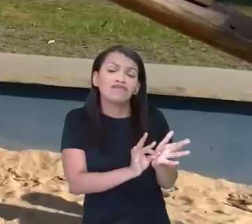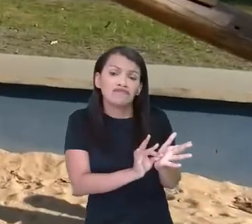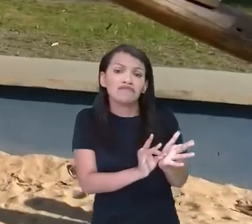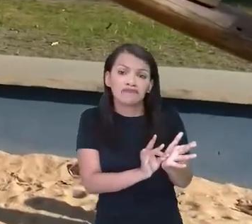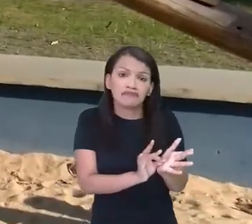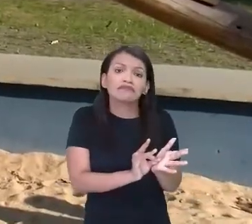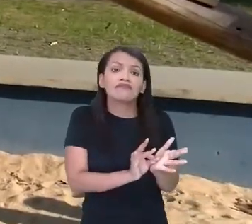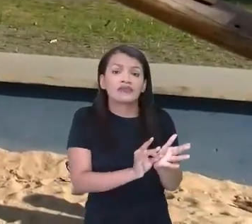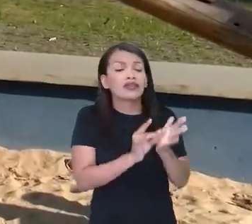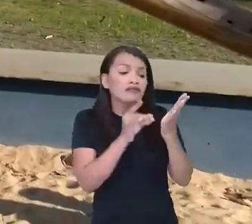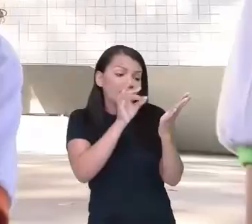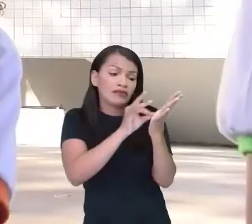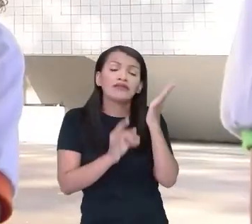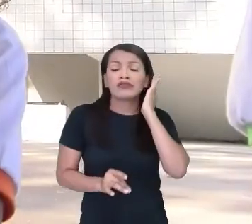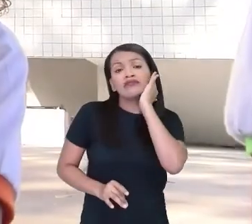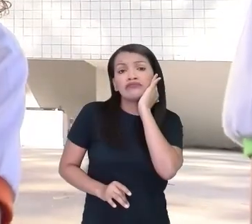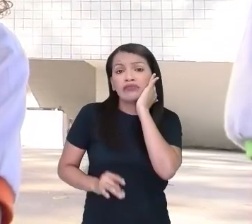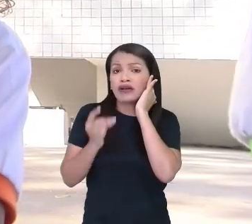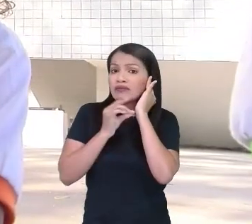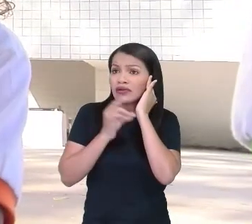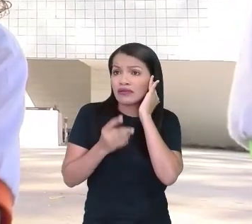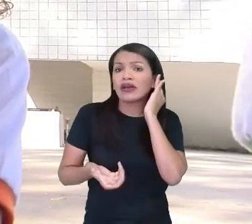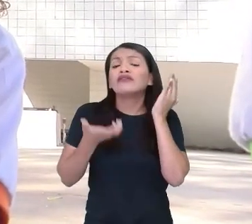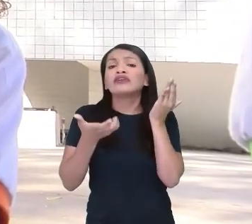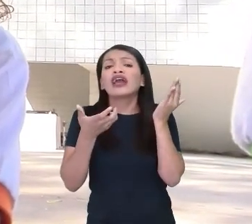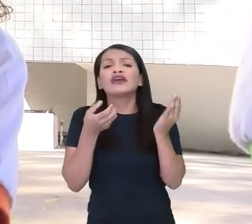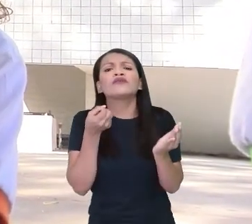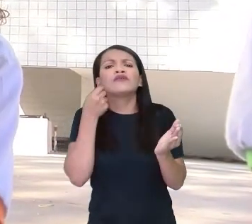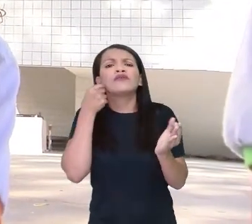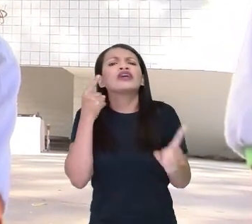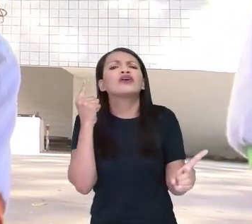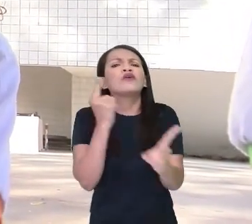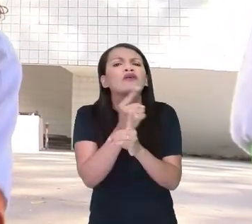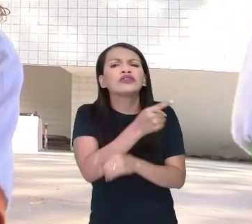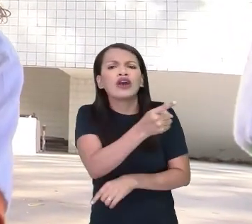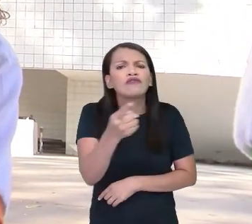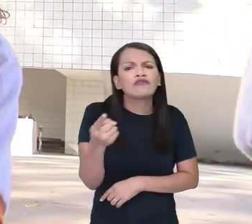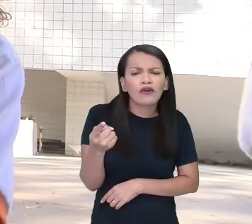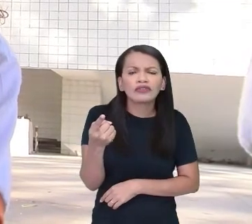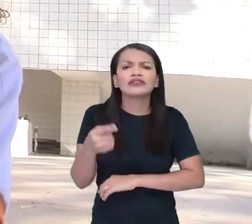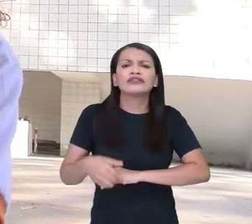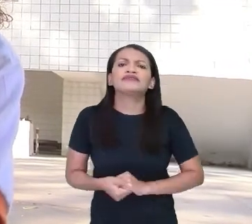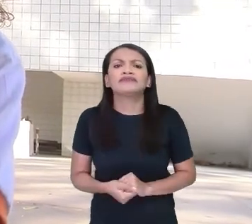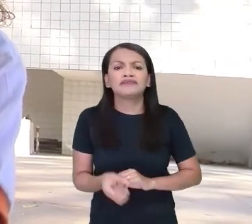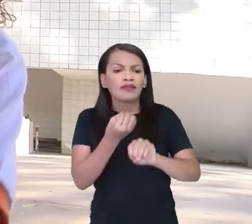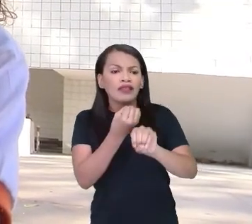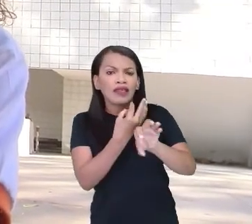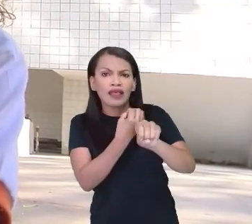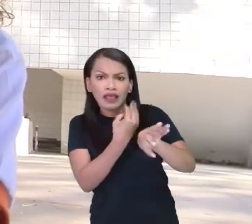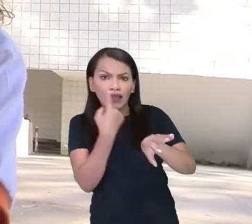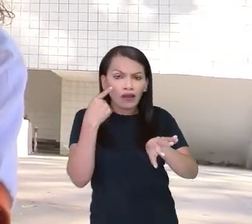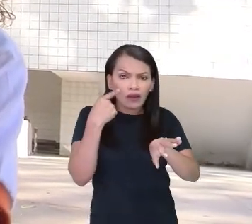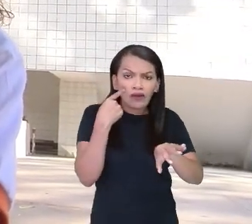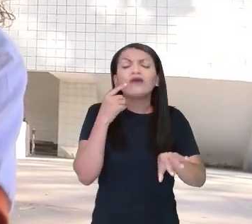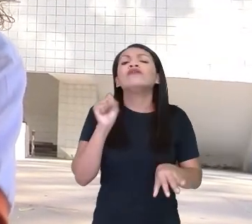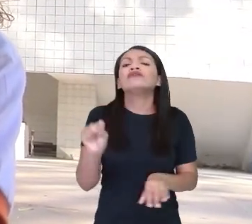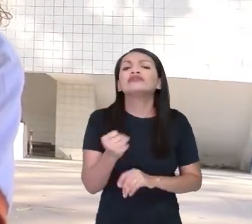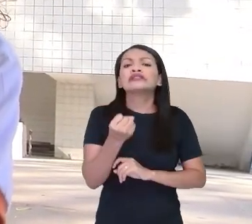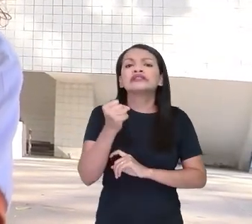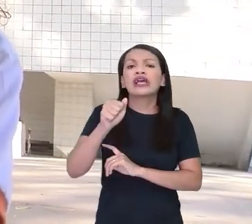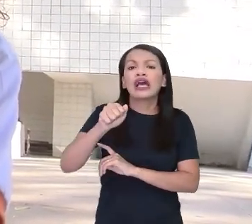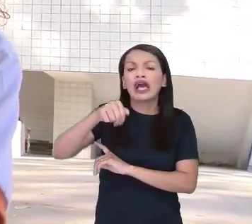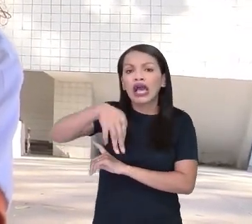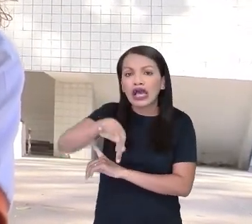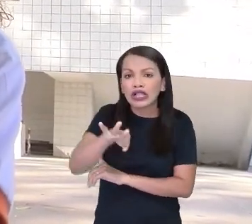Eu já sei o que eu vou fazer. Eu quero encontrar com vocês lá no Parque Santo Dumont.